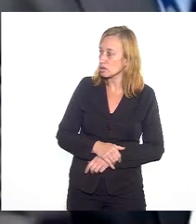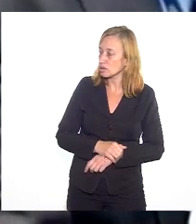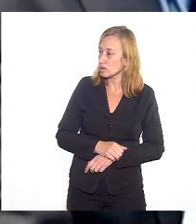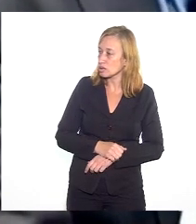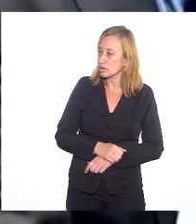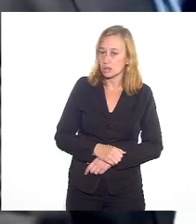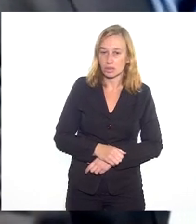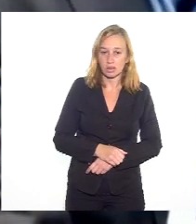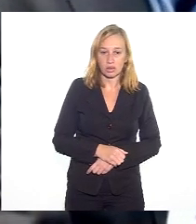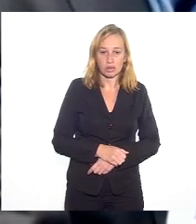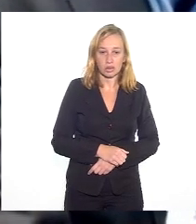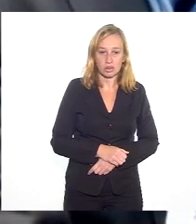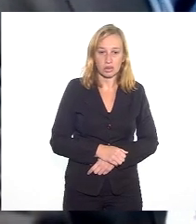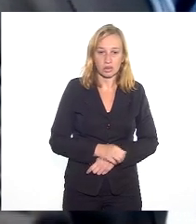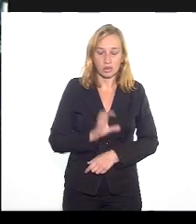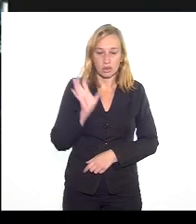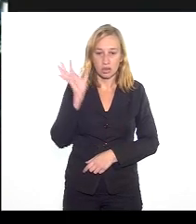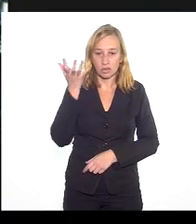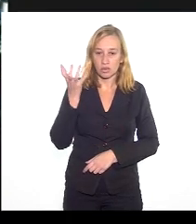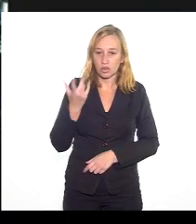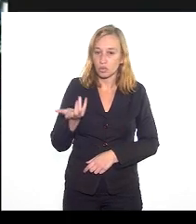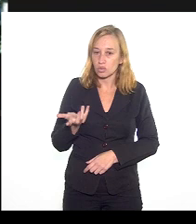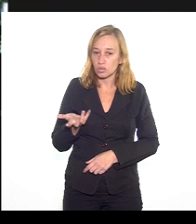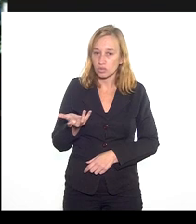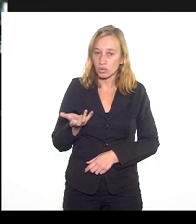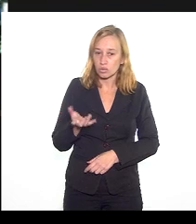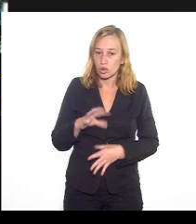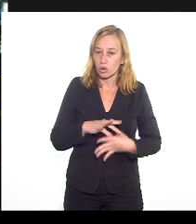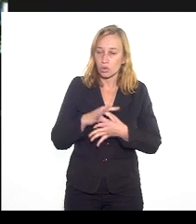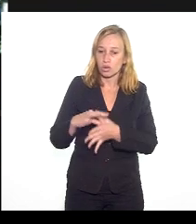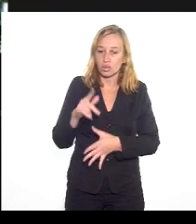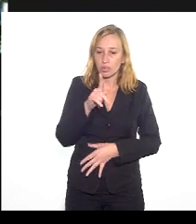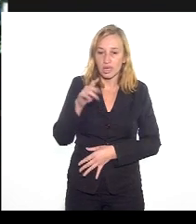está nos ouvindo, ou o líder do